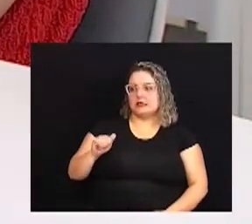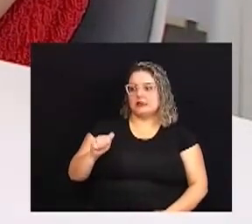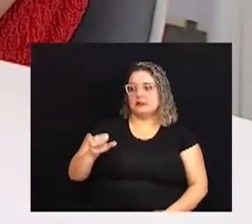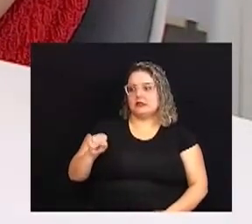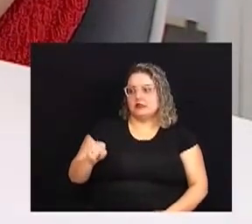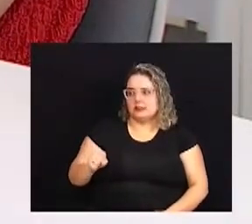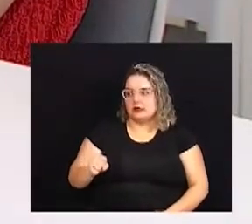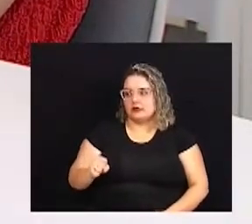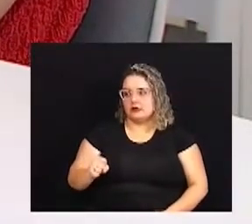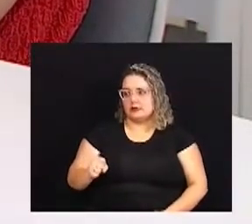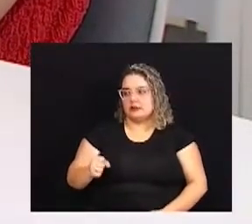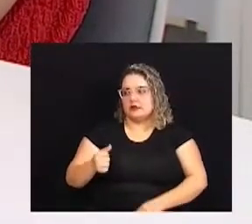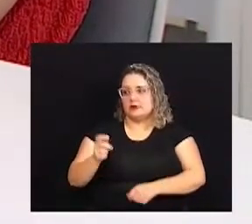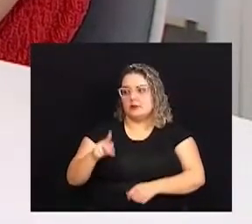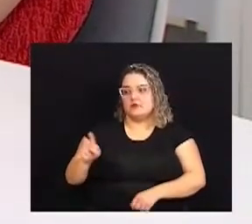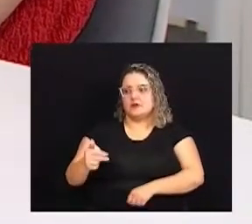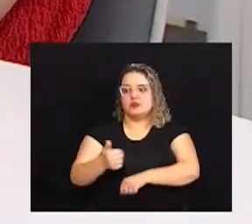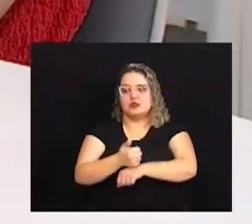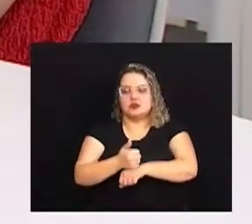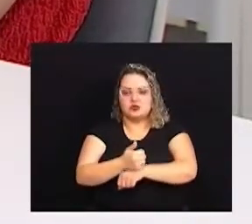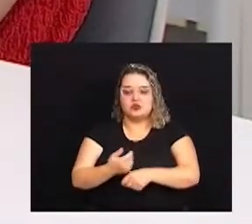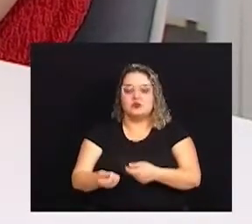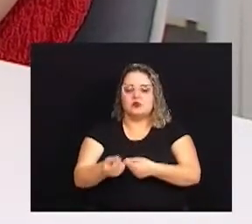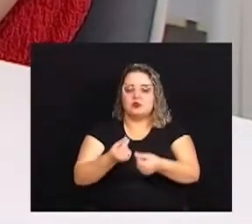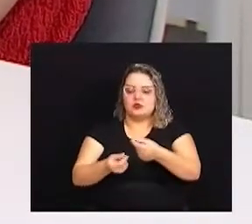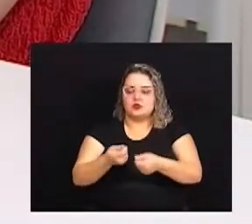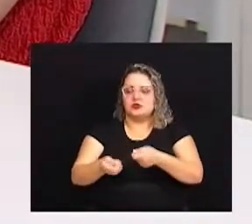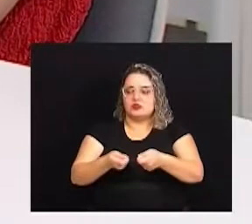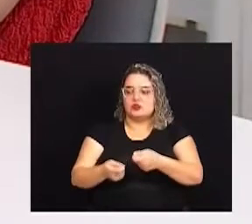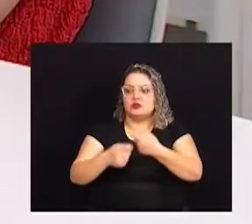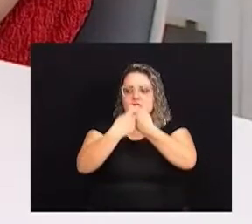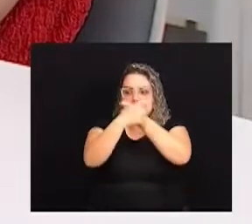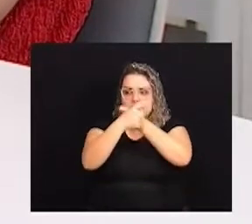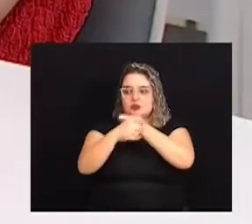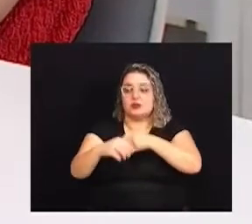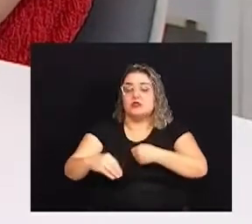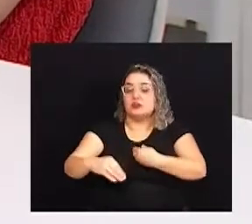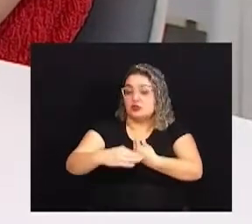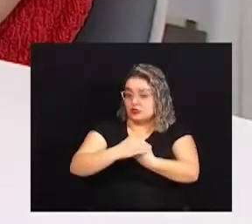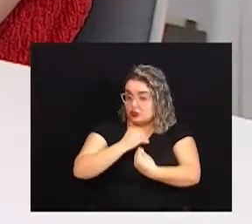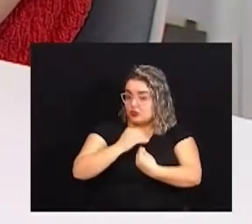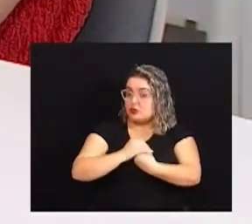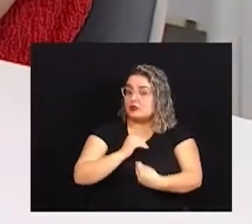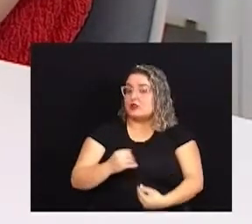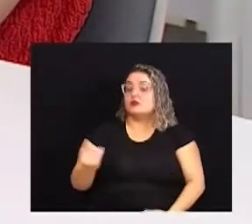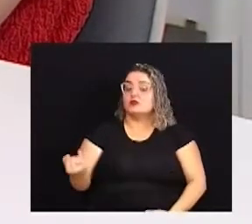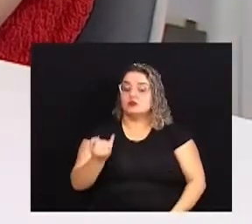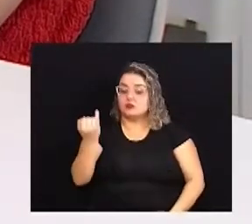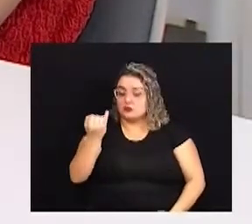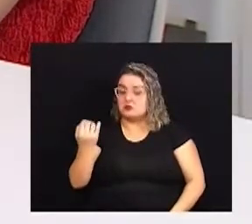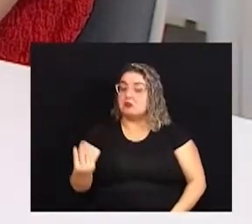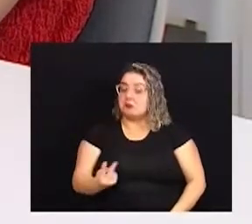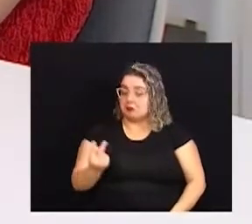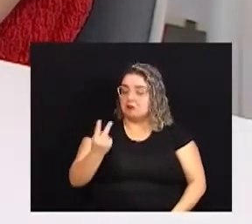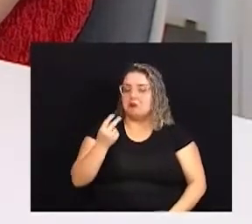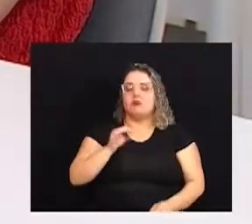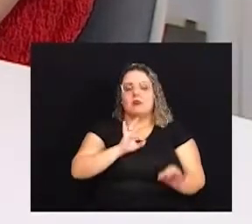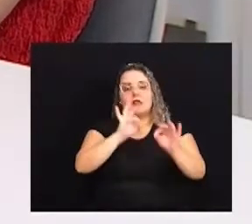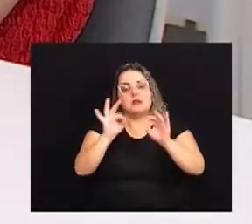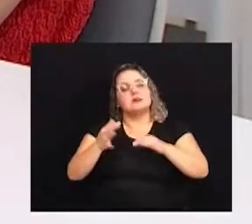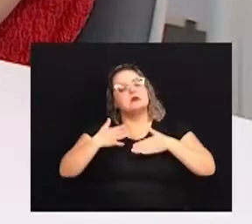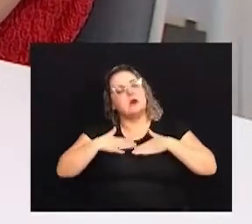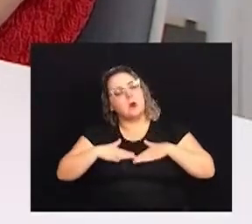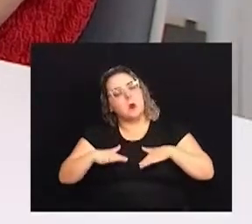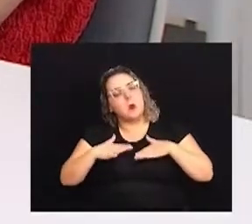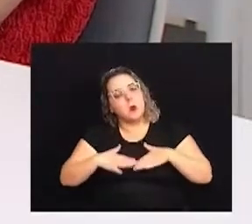Professor Isaías de Carvalho, professor de economia aqui da PUC, deu dicas importantes e valiosas que eu espero que